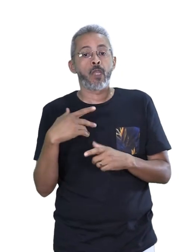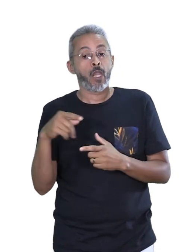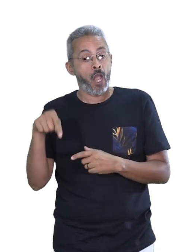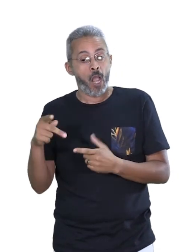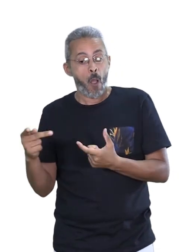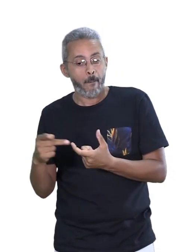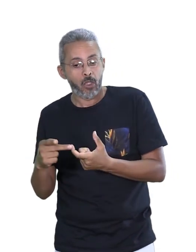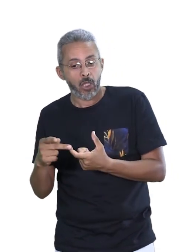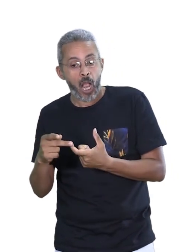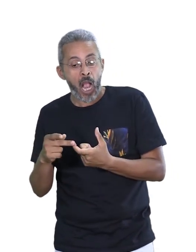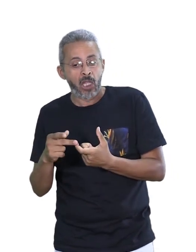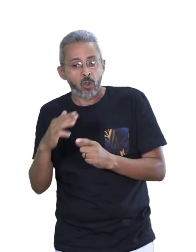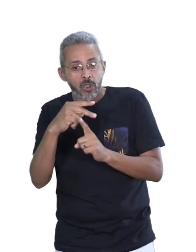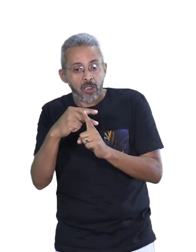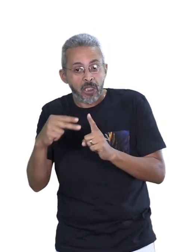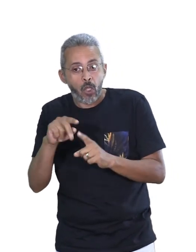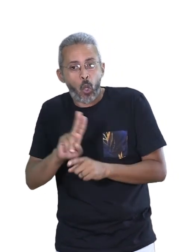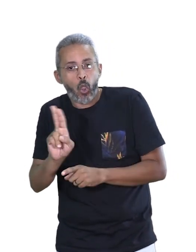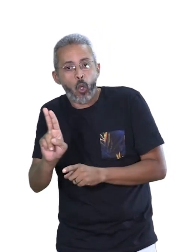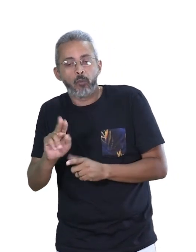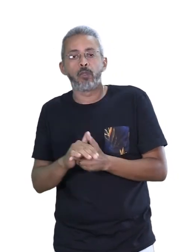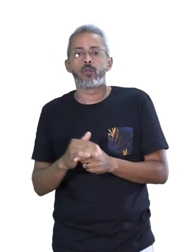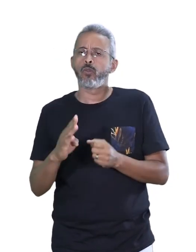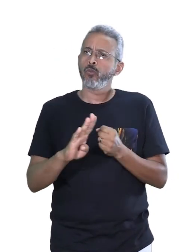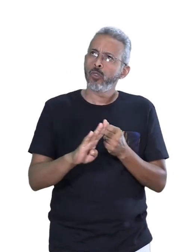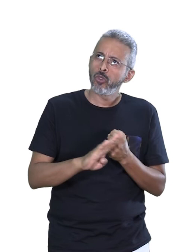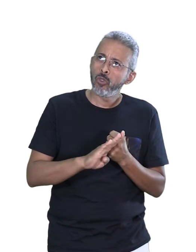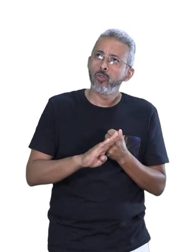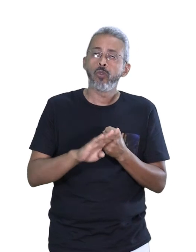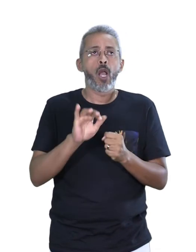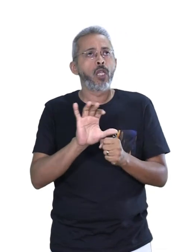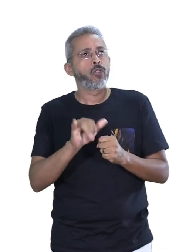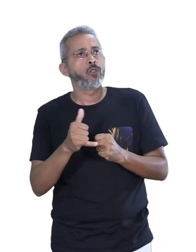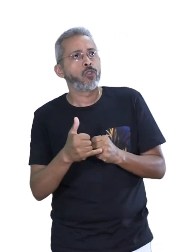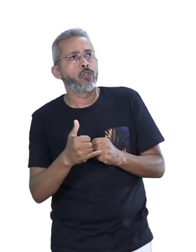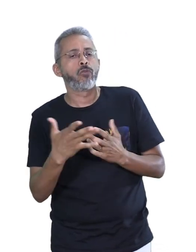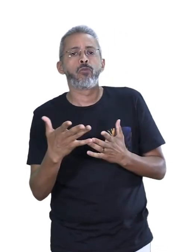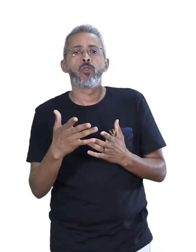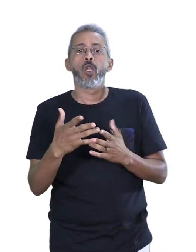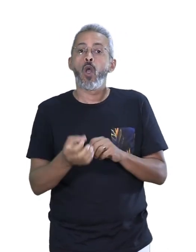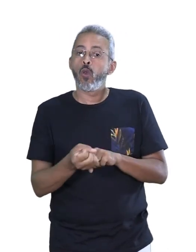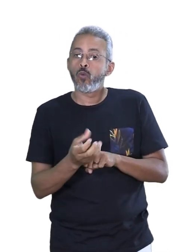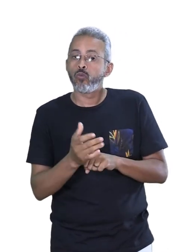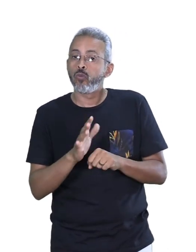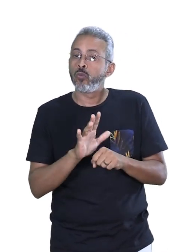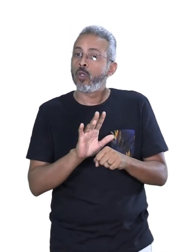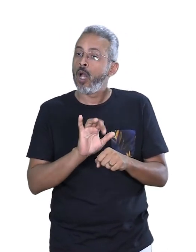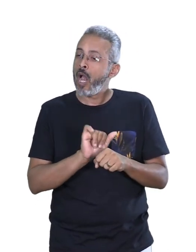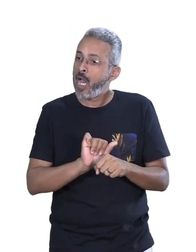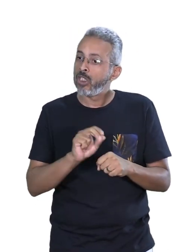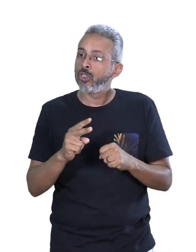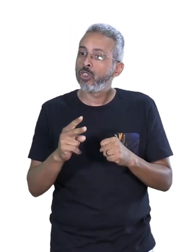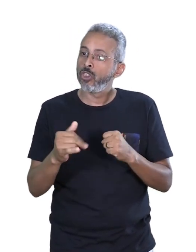importante do predicado está centrada em um nome, substantivos, adjetivos,